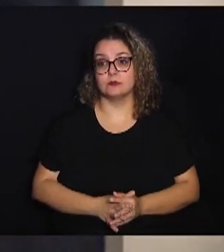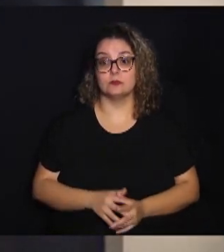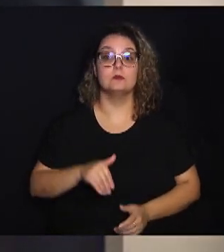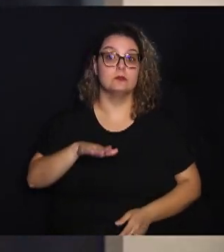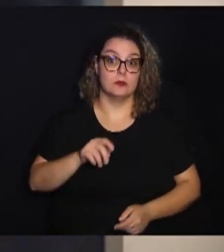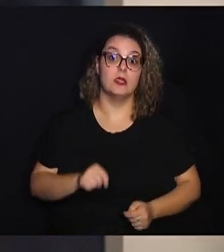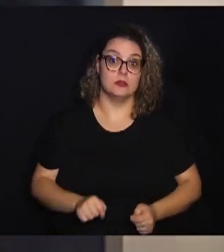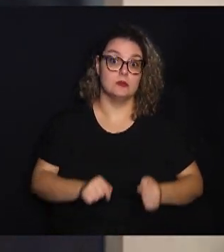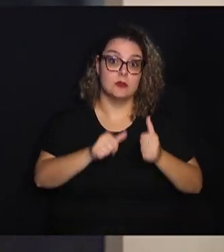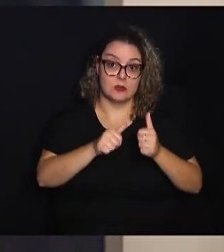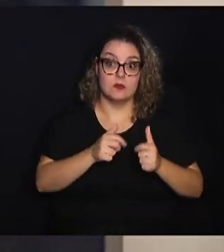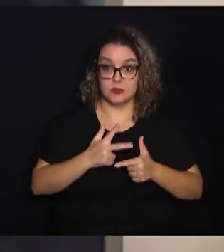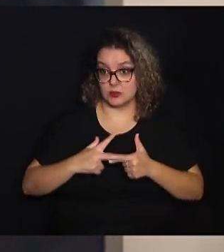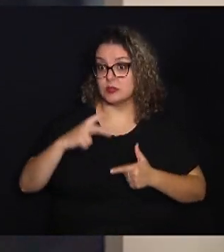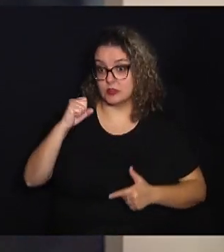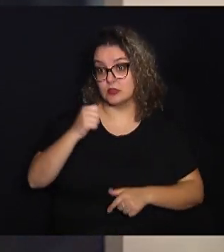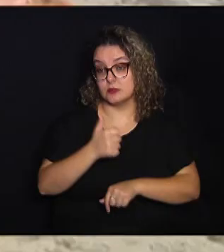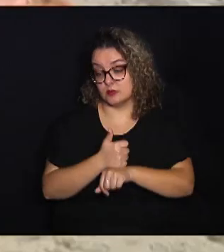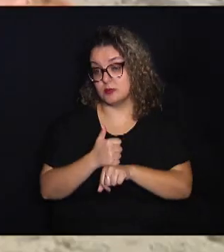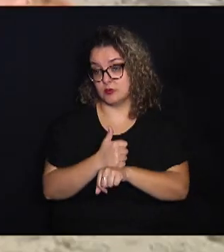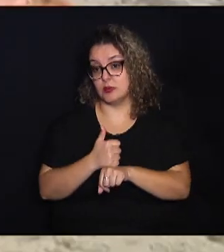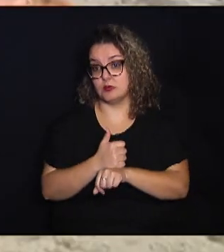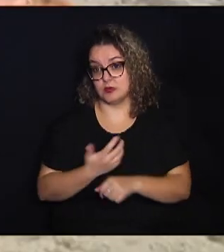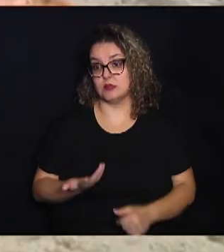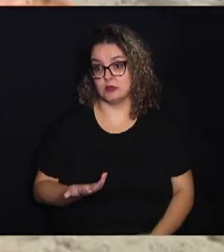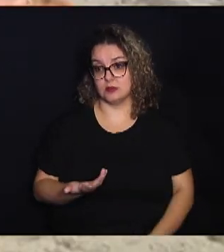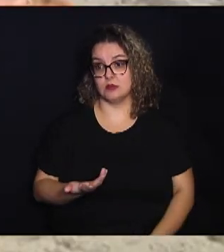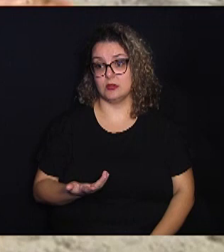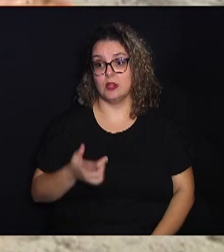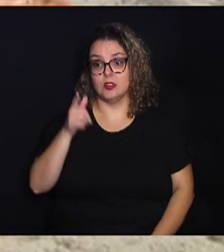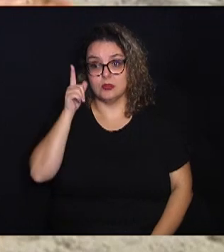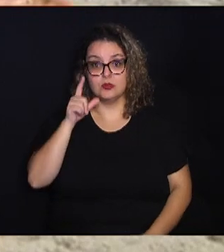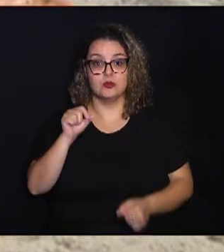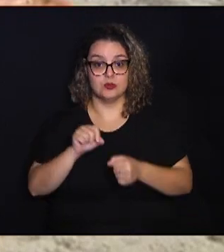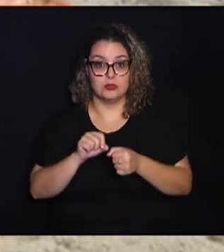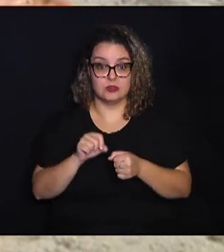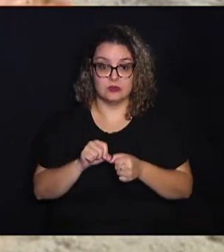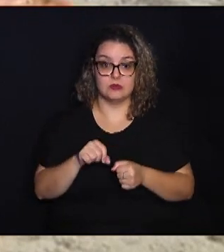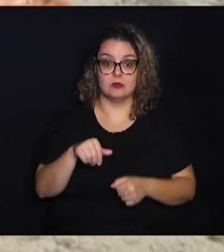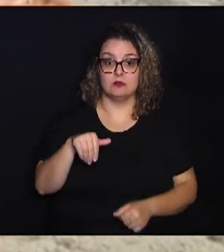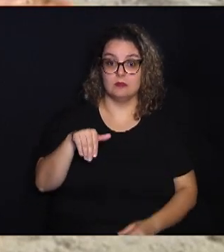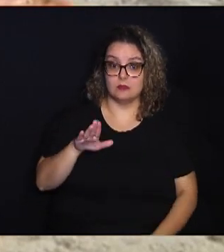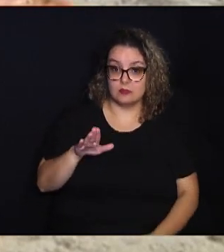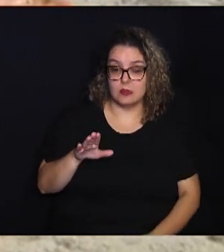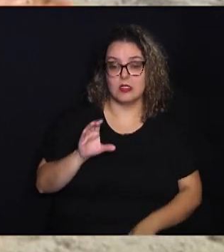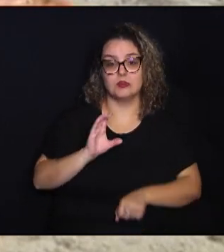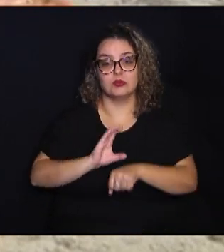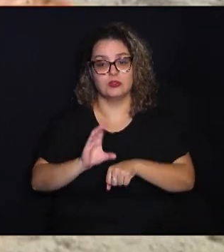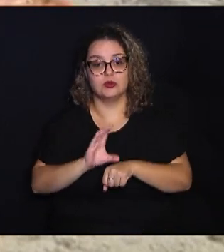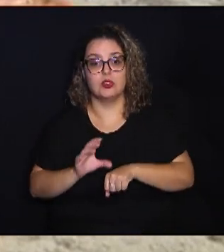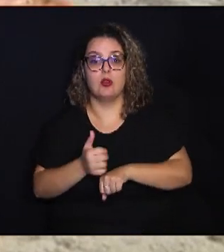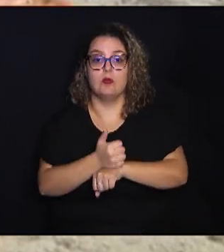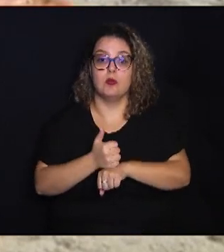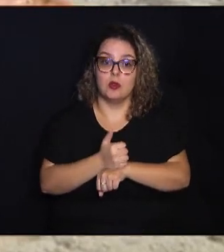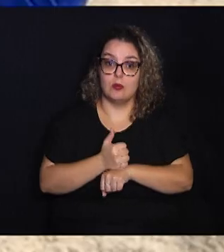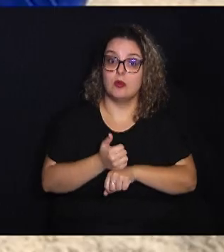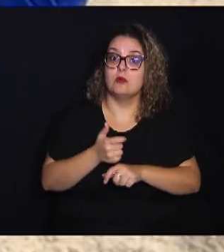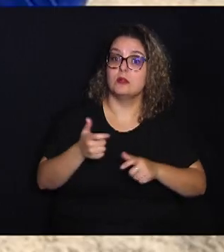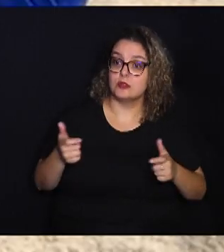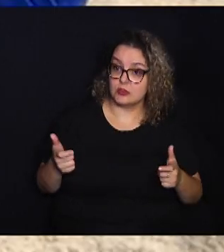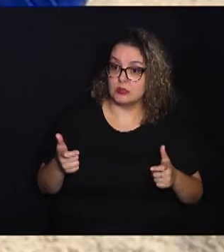aí profissionalmente, né? Conseguir fazer mais cursos, me profissionalizar